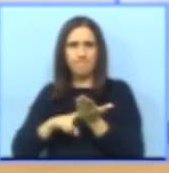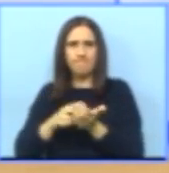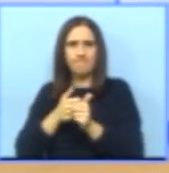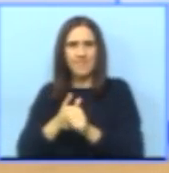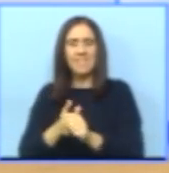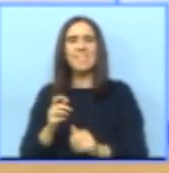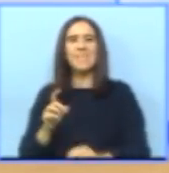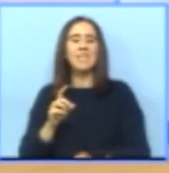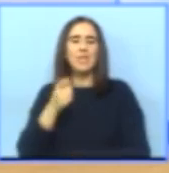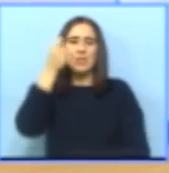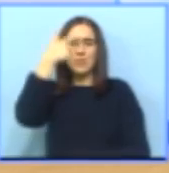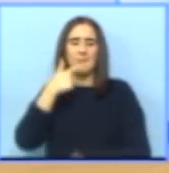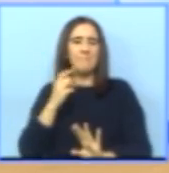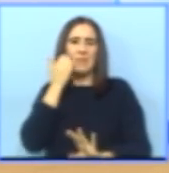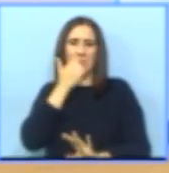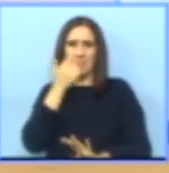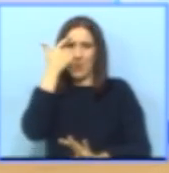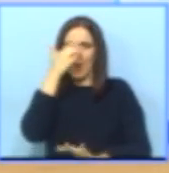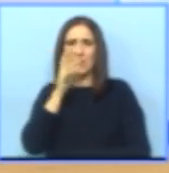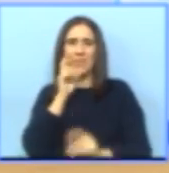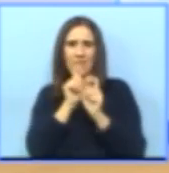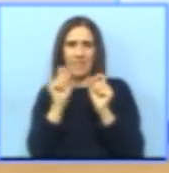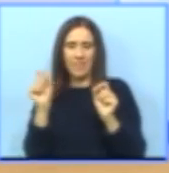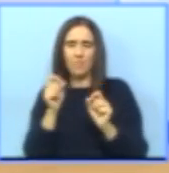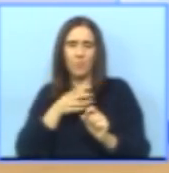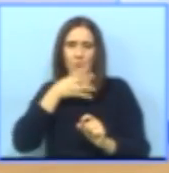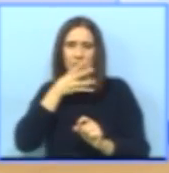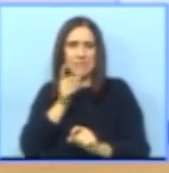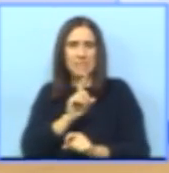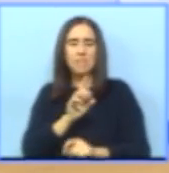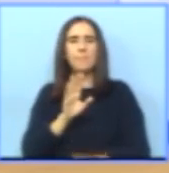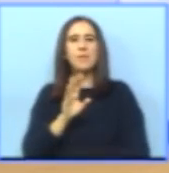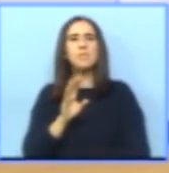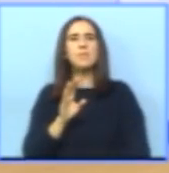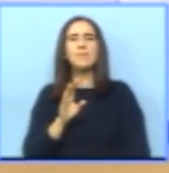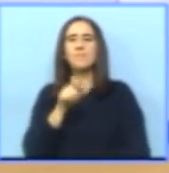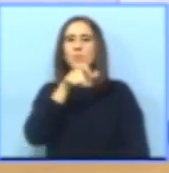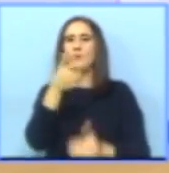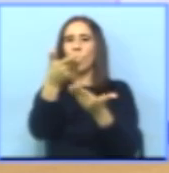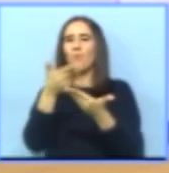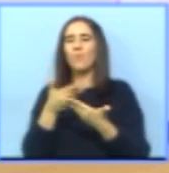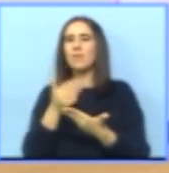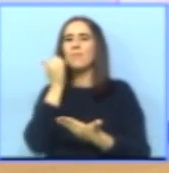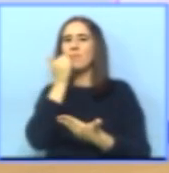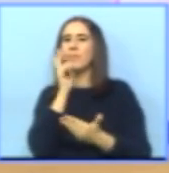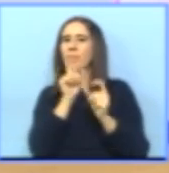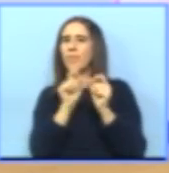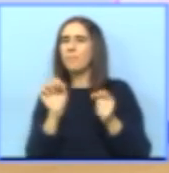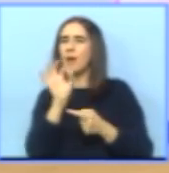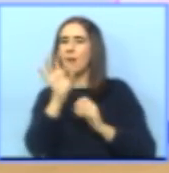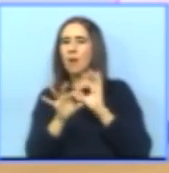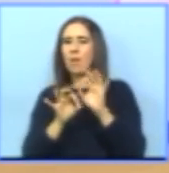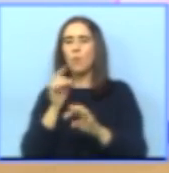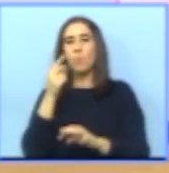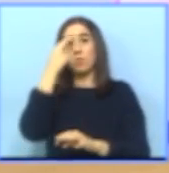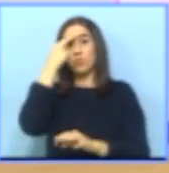filme, não vou contar, digamos, mas tento convidar as pessoas a ver o filme, dando alguns elementos. Há um